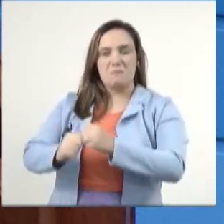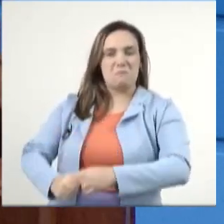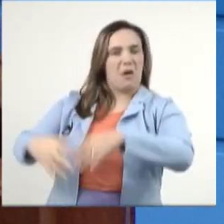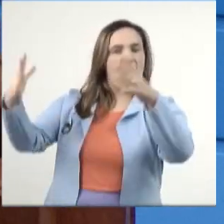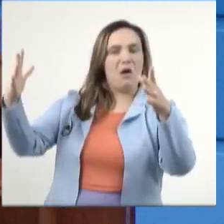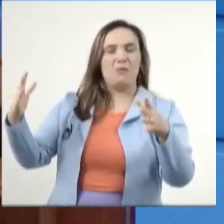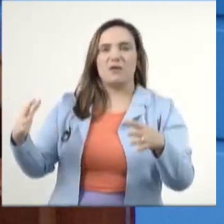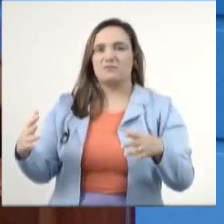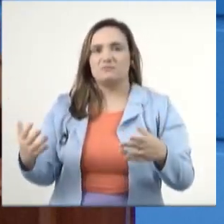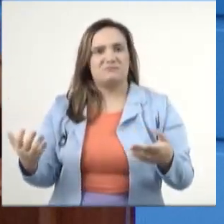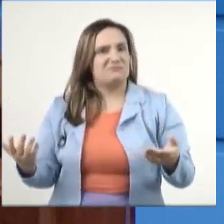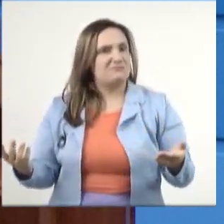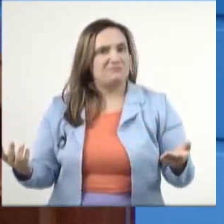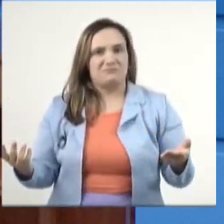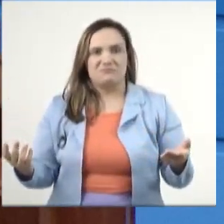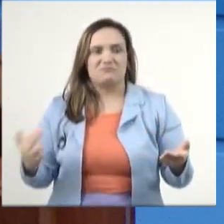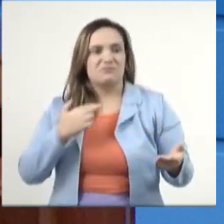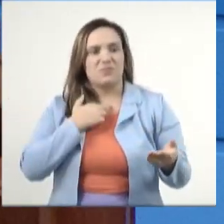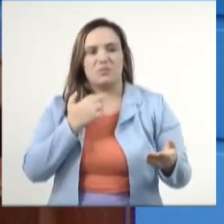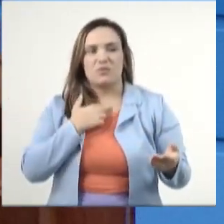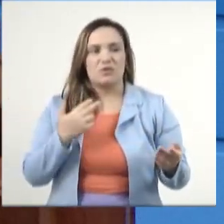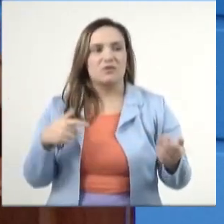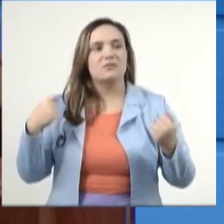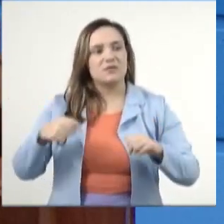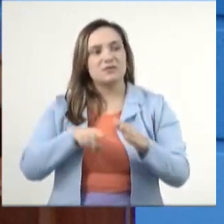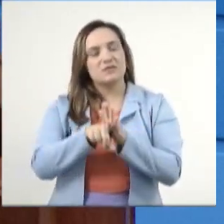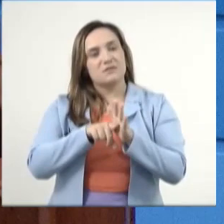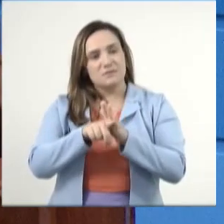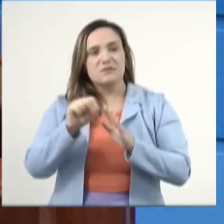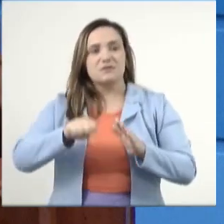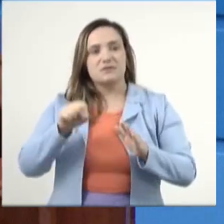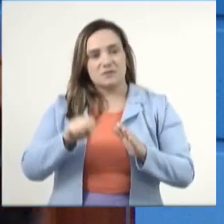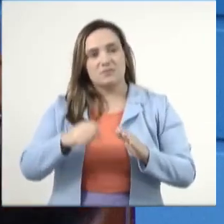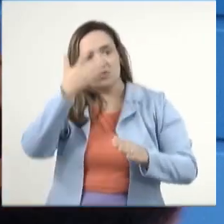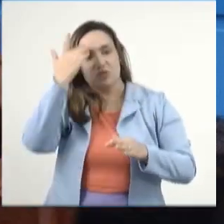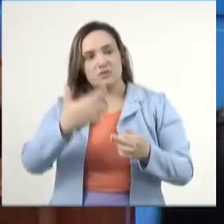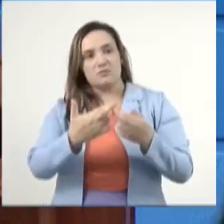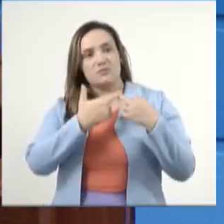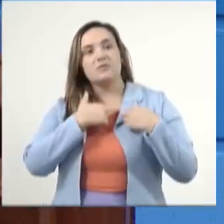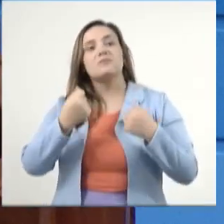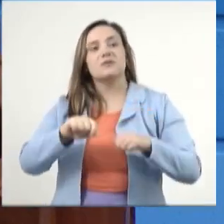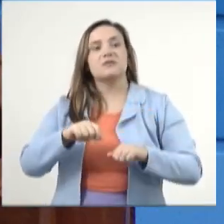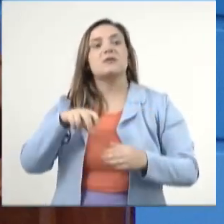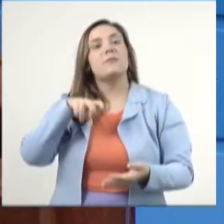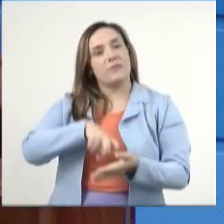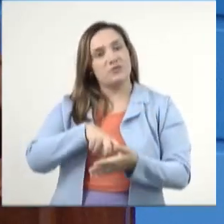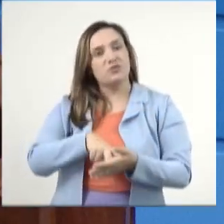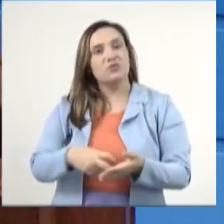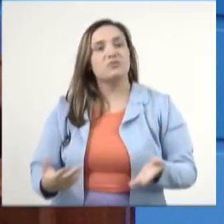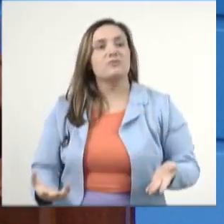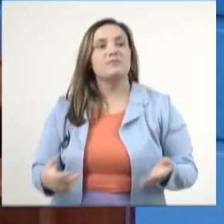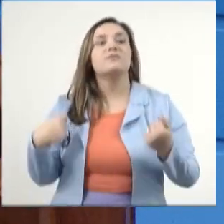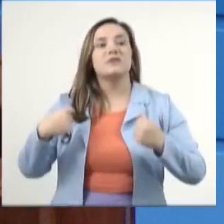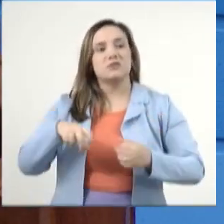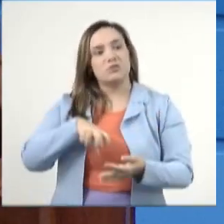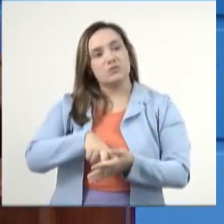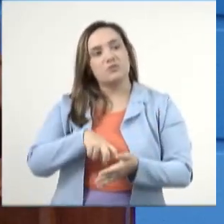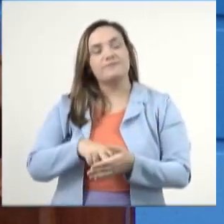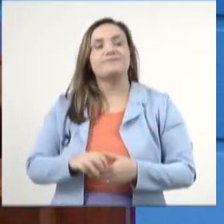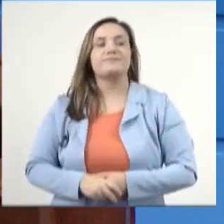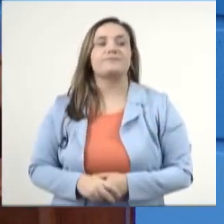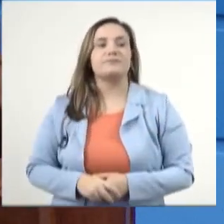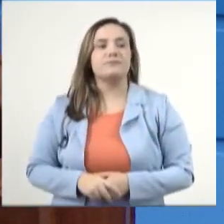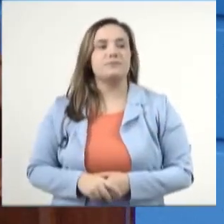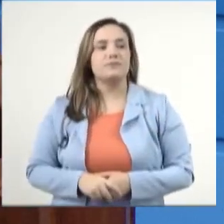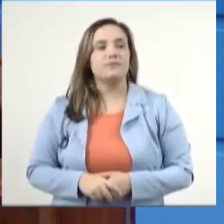isso mesmo. Isso tem que ser investigado e os responsáveis têm que ser punidos. Tem que ser punido.